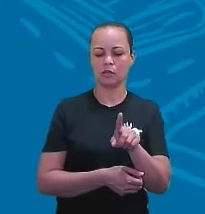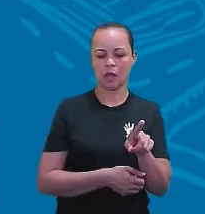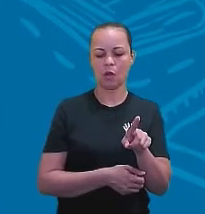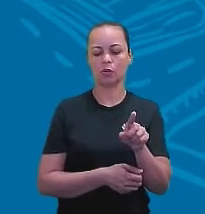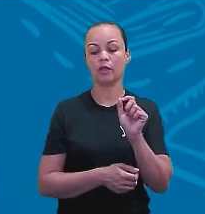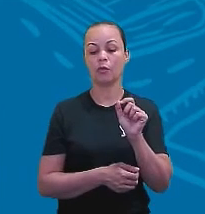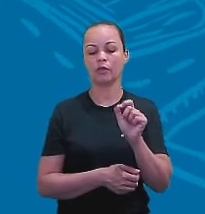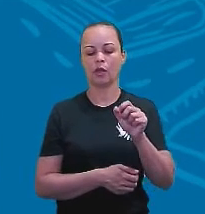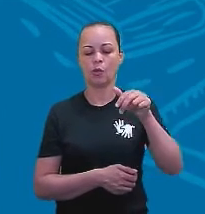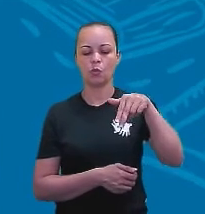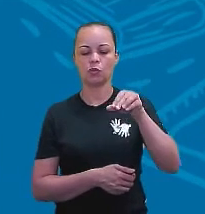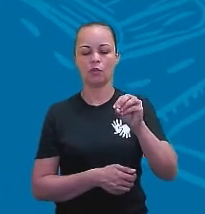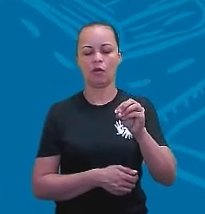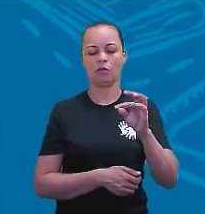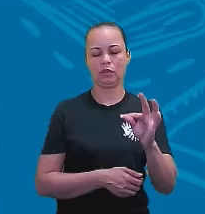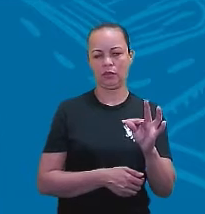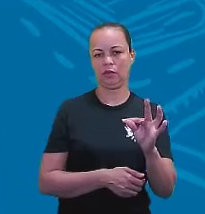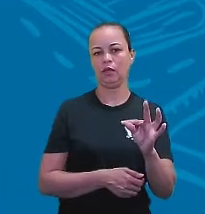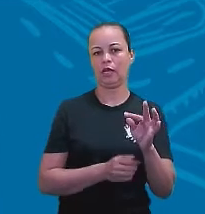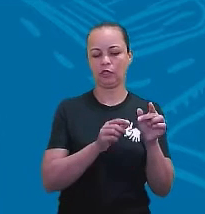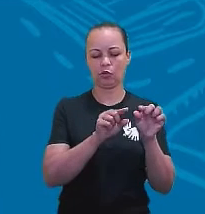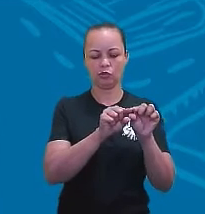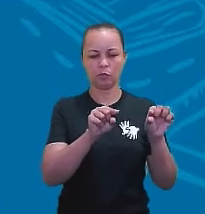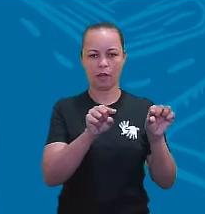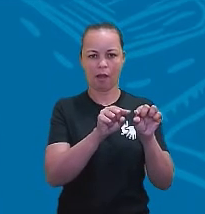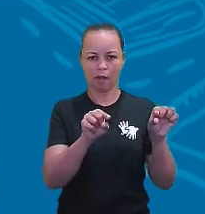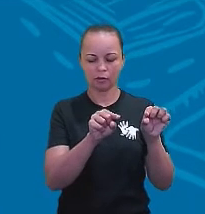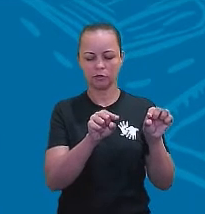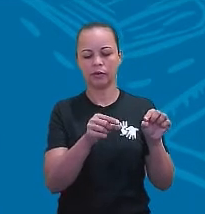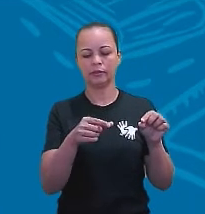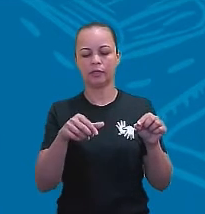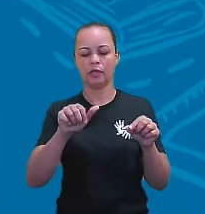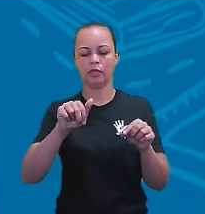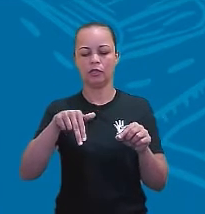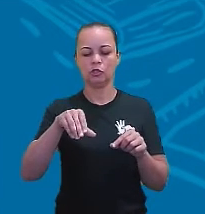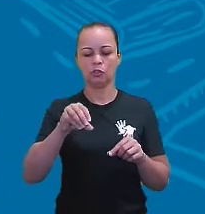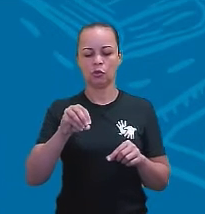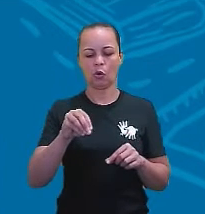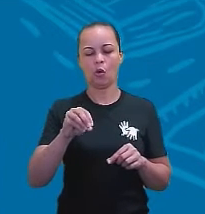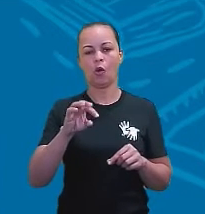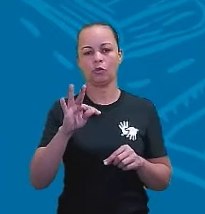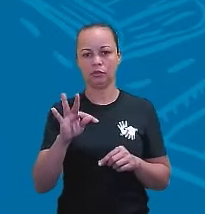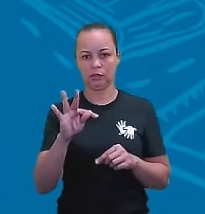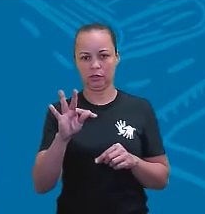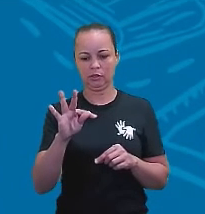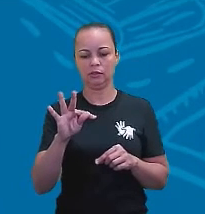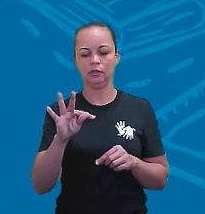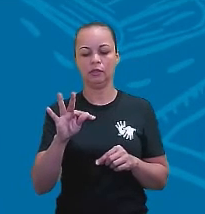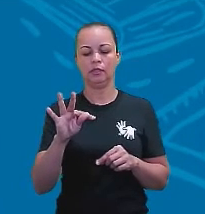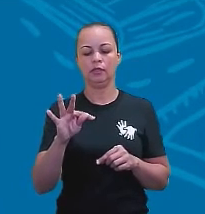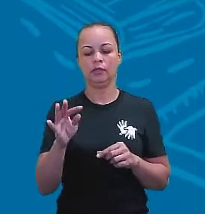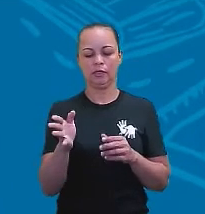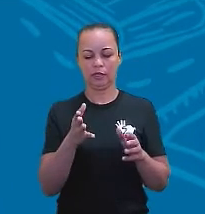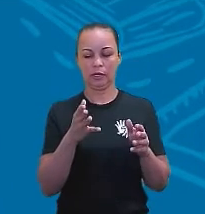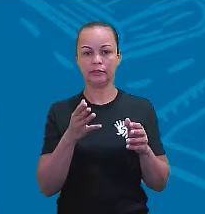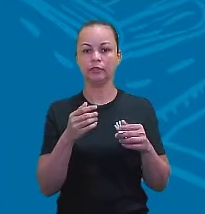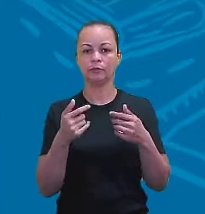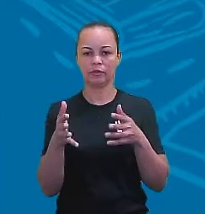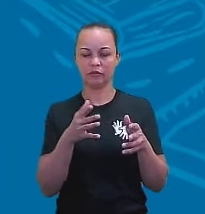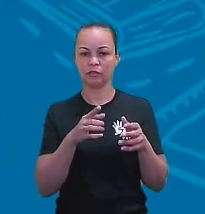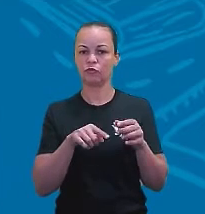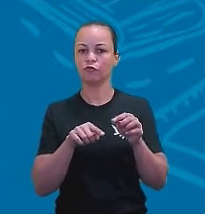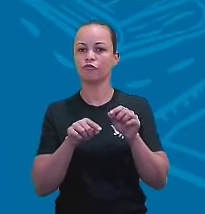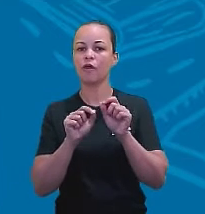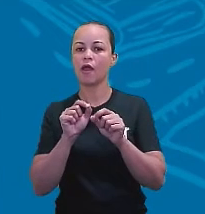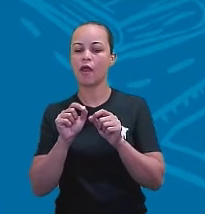palavrinha not após o espaço. Então, a gente tem I. Depois eu tenho o espaço que será completado com uma das formas do verbo to